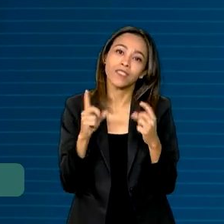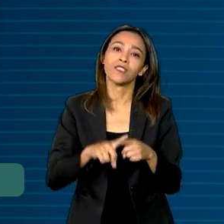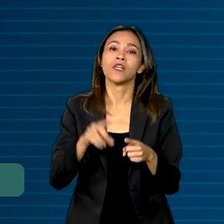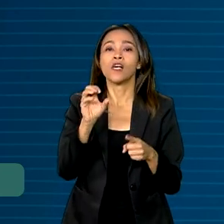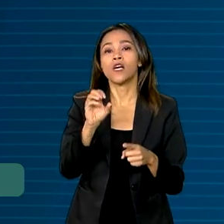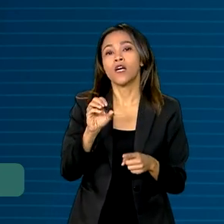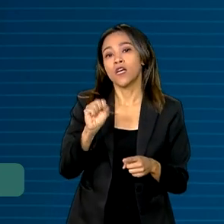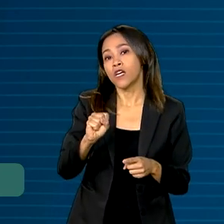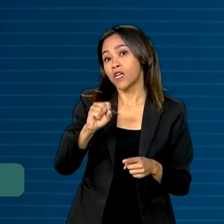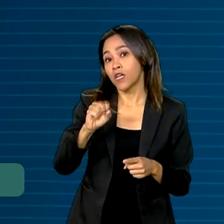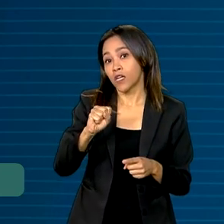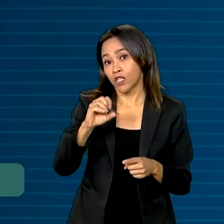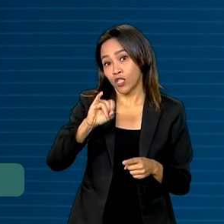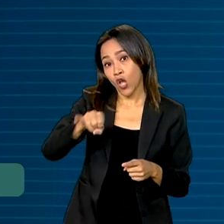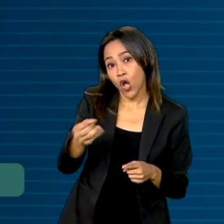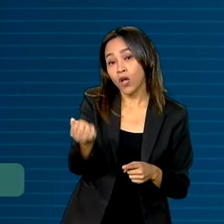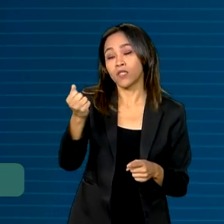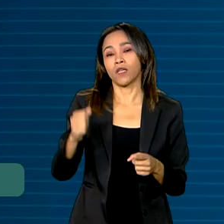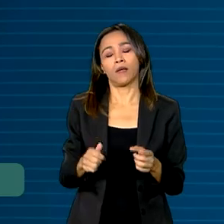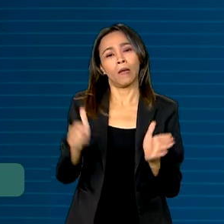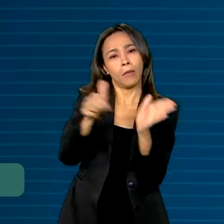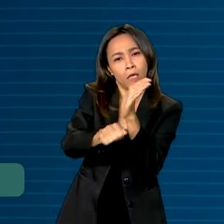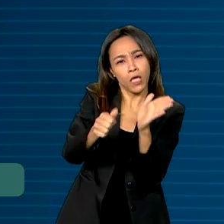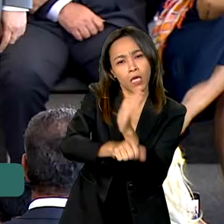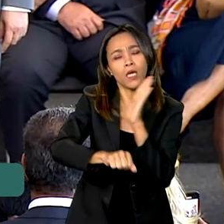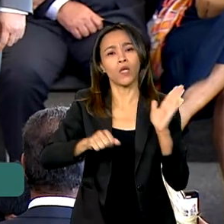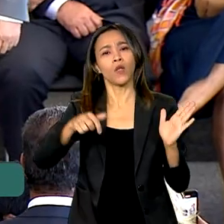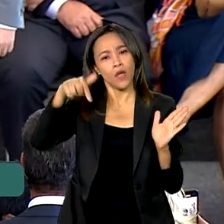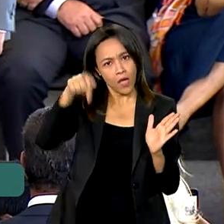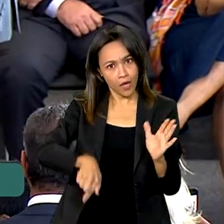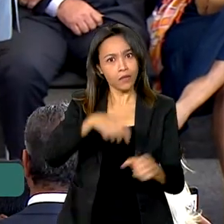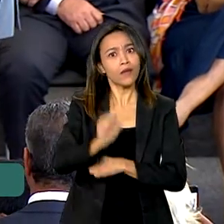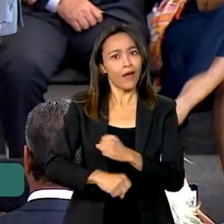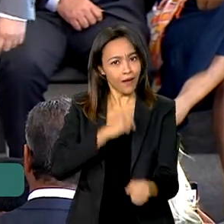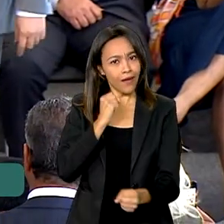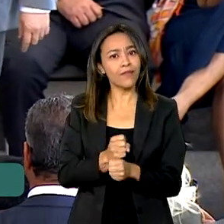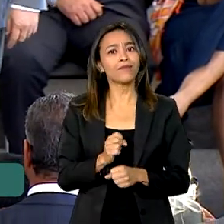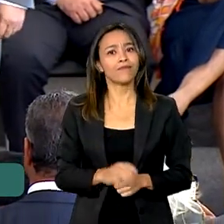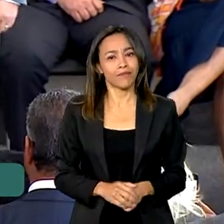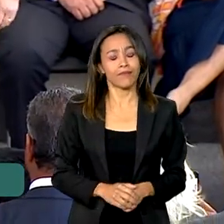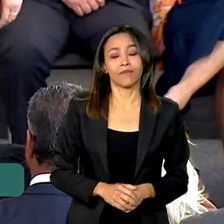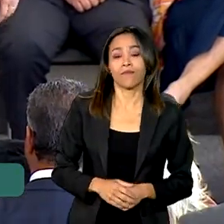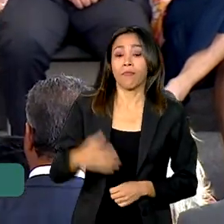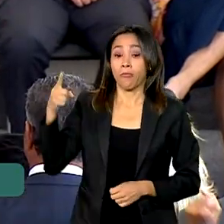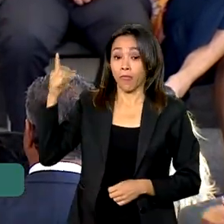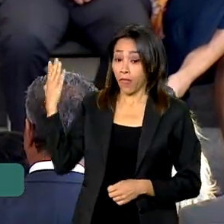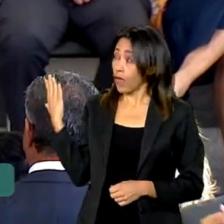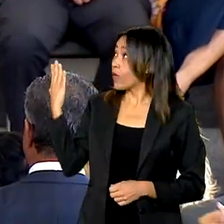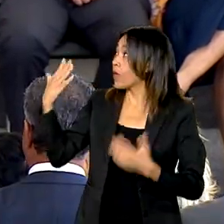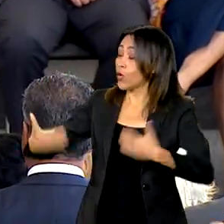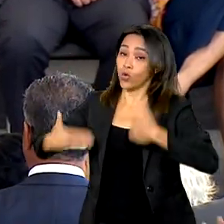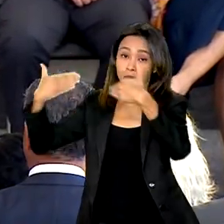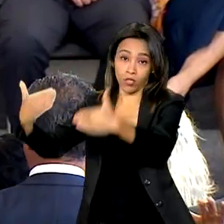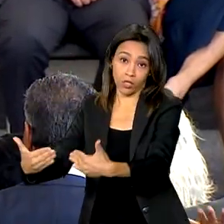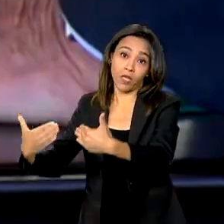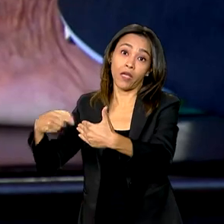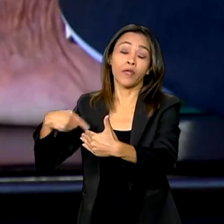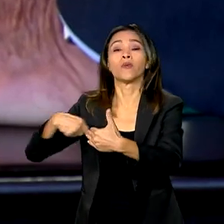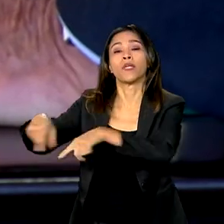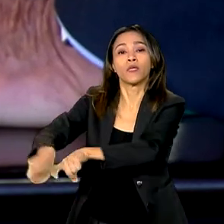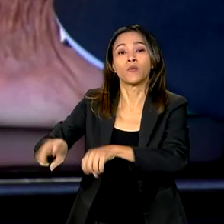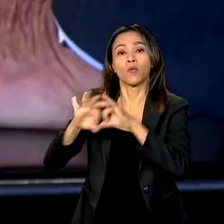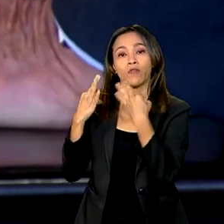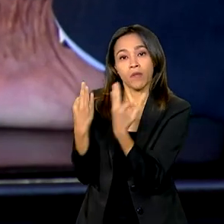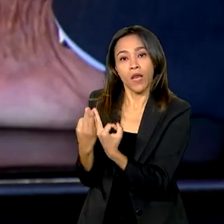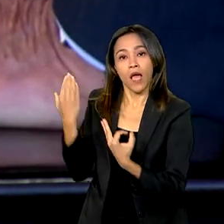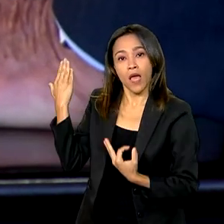soja, de milho, todos eles já foram feitos esse ano. Segundo o Ministério do Desenvolvimento Agrário e Agricultura Familiar,